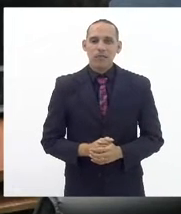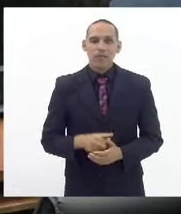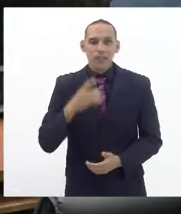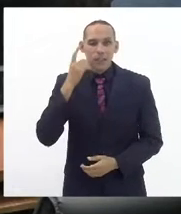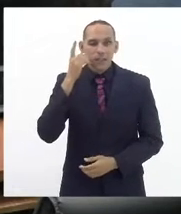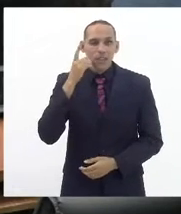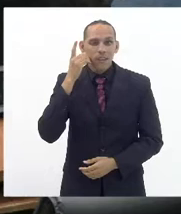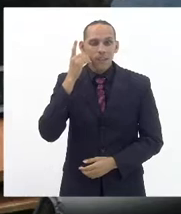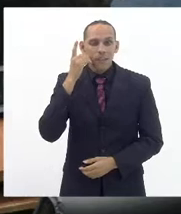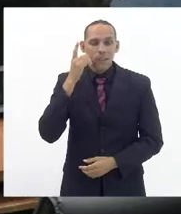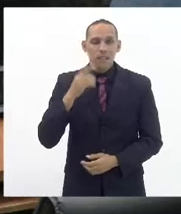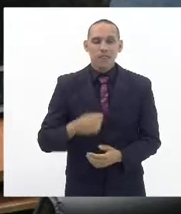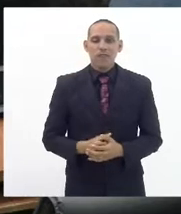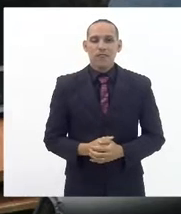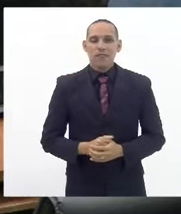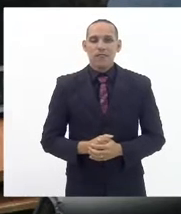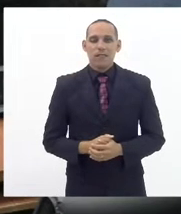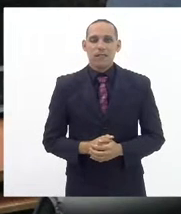deputada